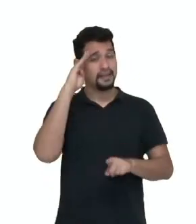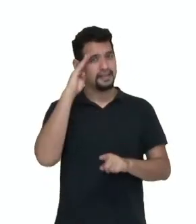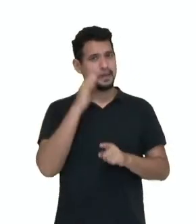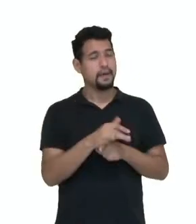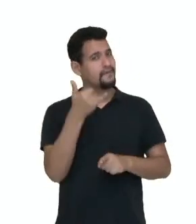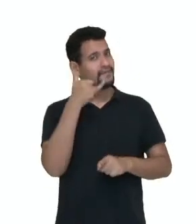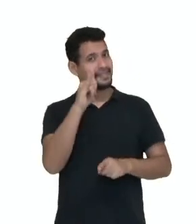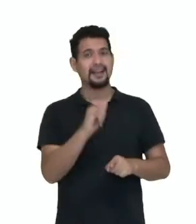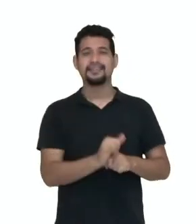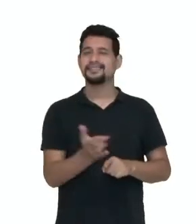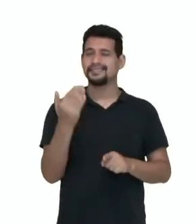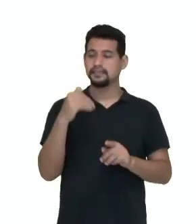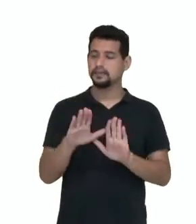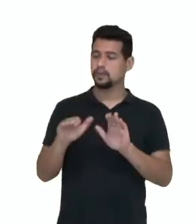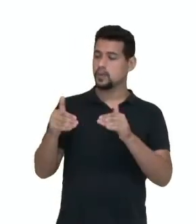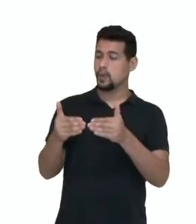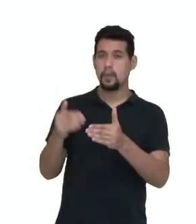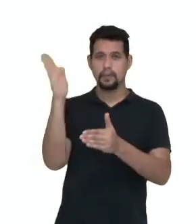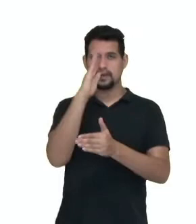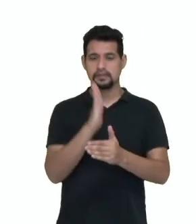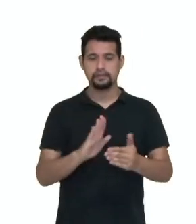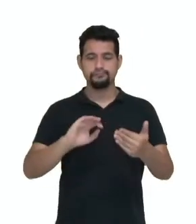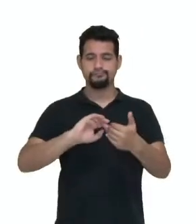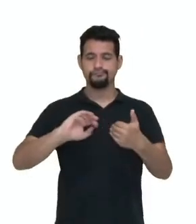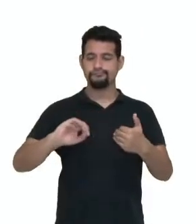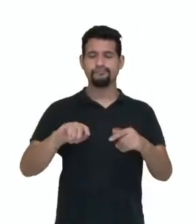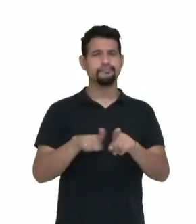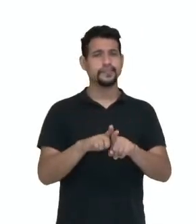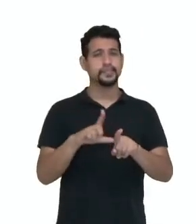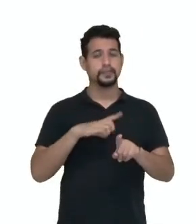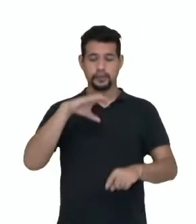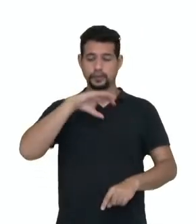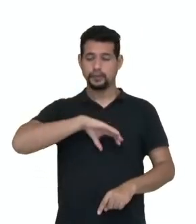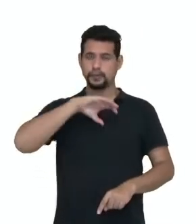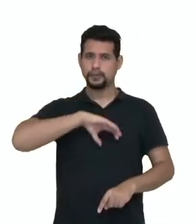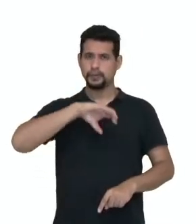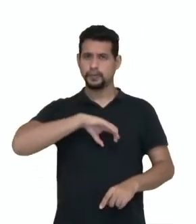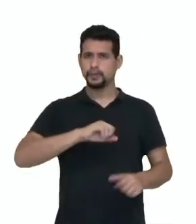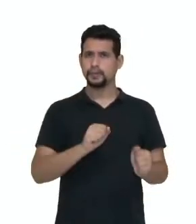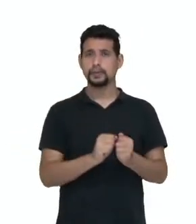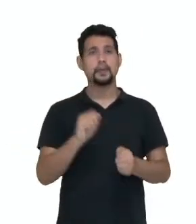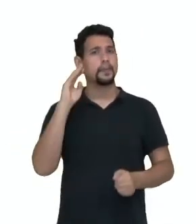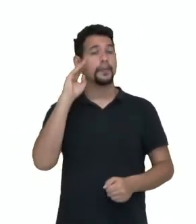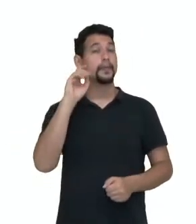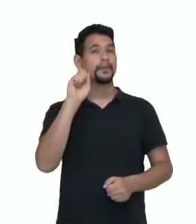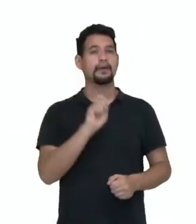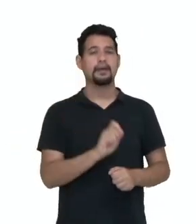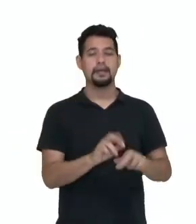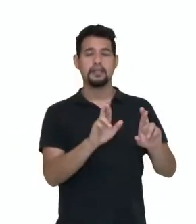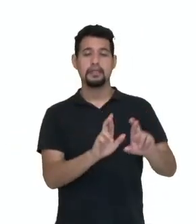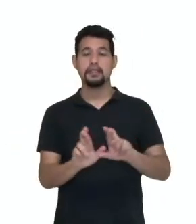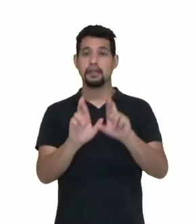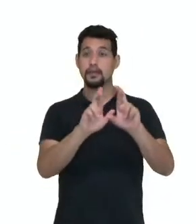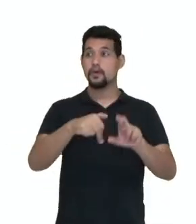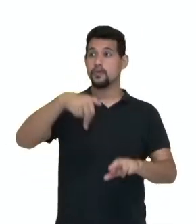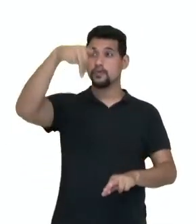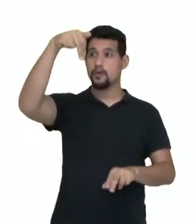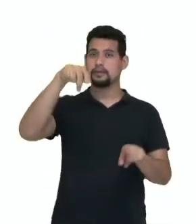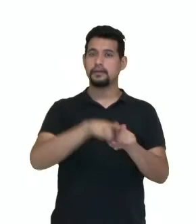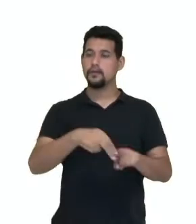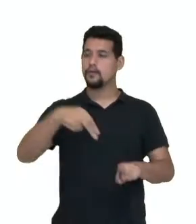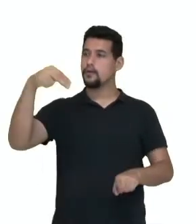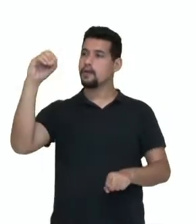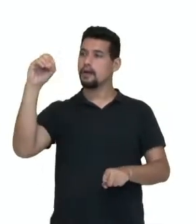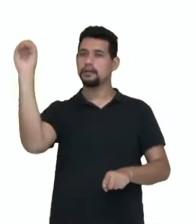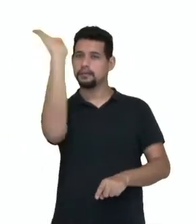Império Brasileiro de se dividir devido à resistência portuguesa, principalmente nas regiões norte e